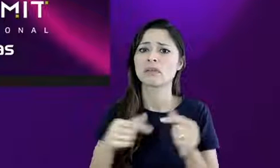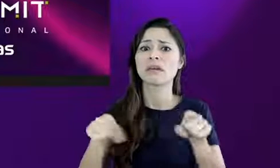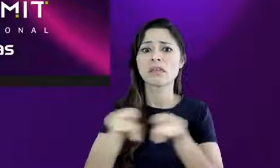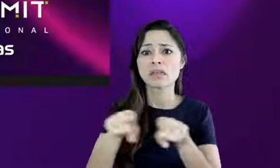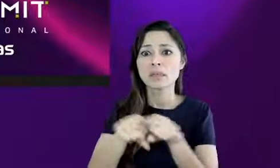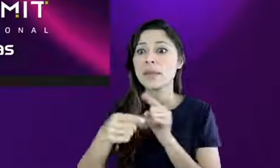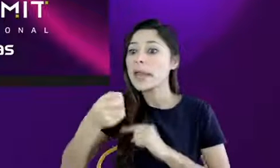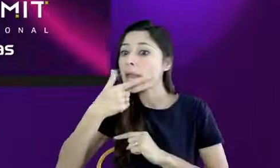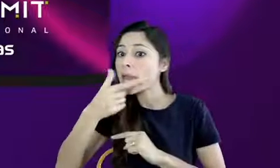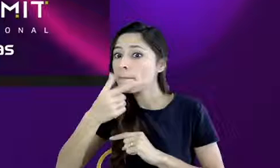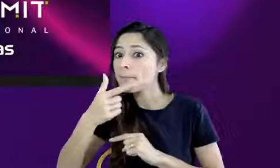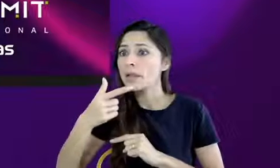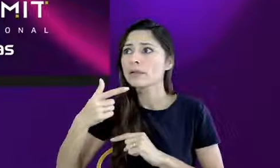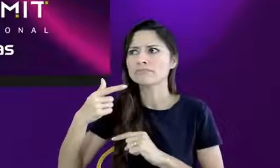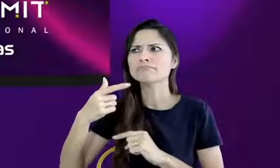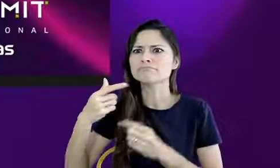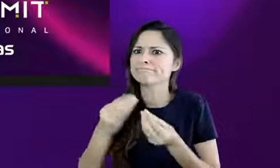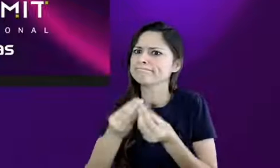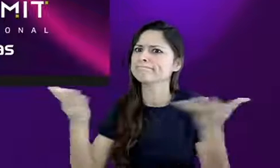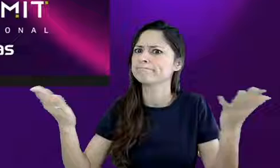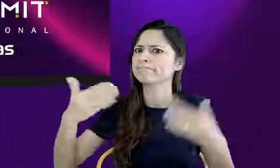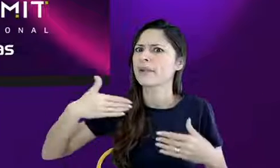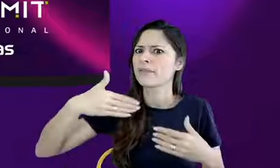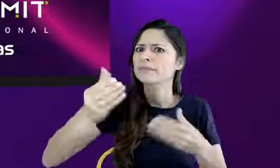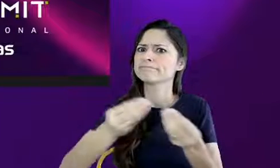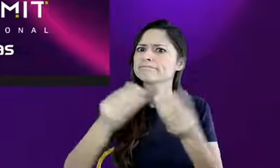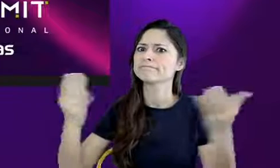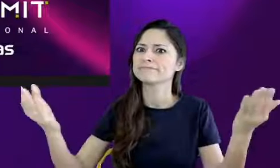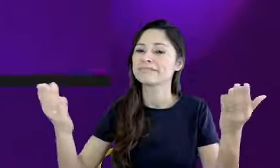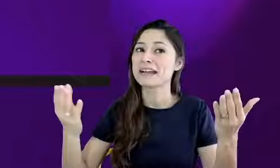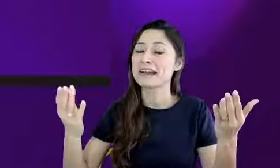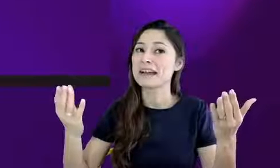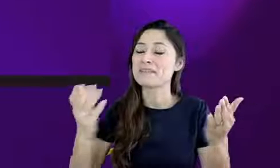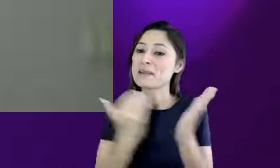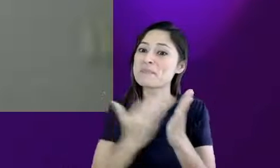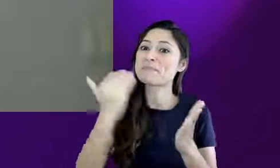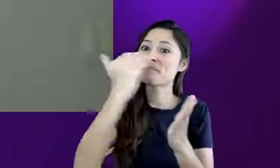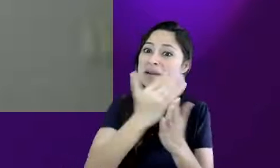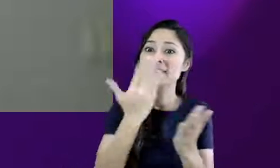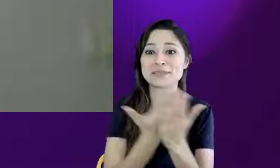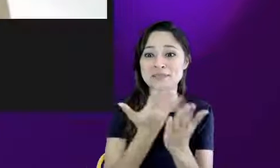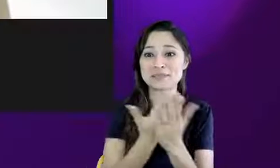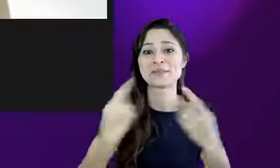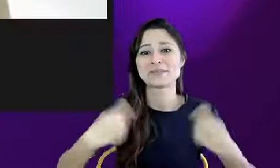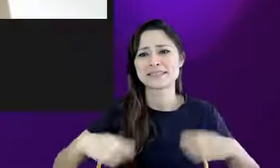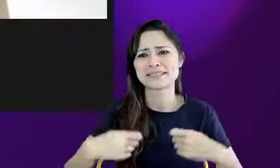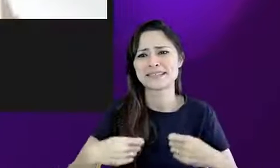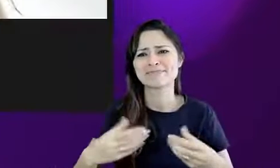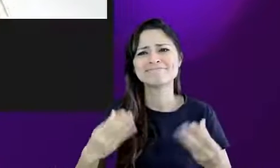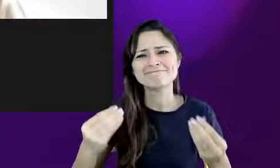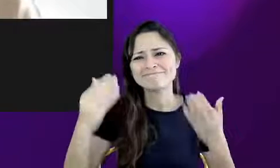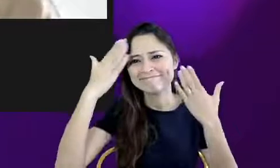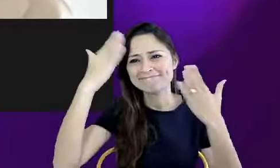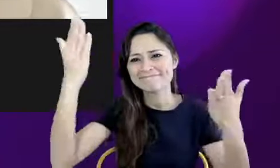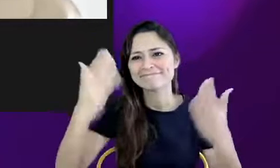por vir e, naturalmente, esse exercício vai ficar um pouco mais complexo cada vez. Muito obrigado.